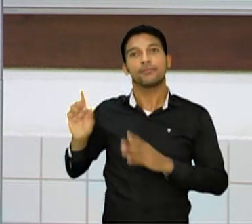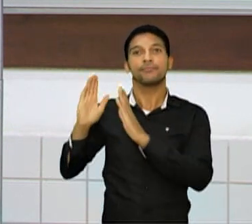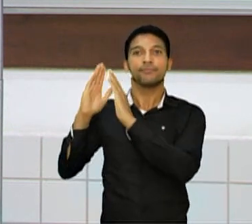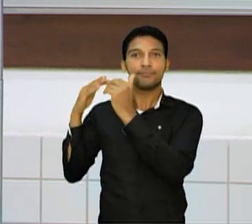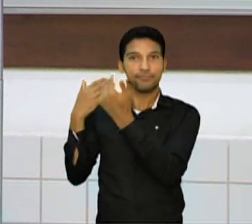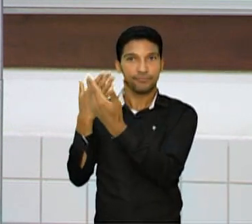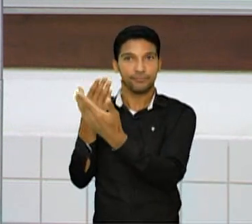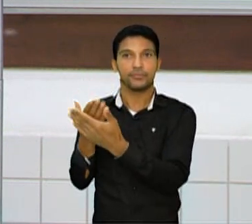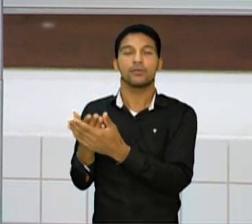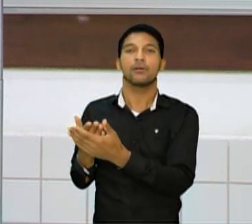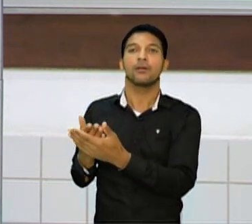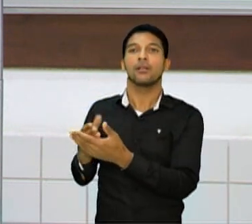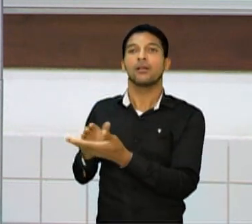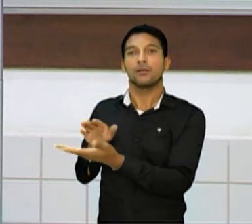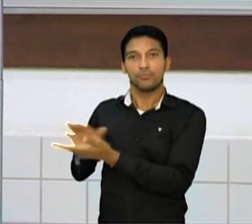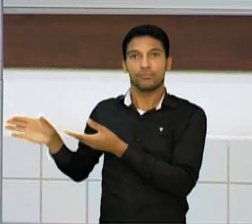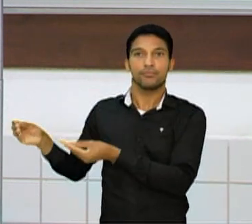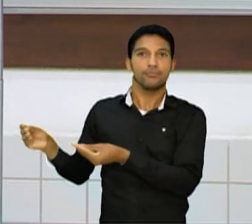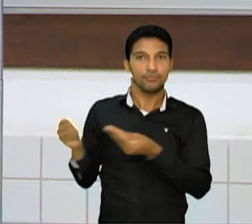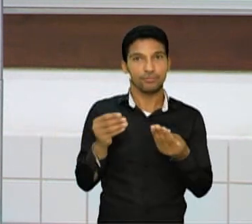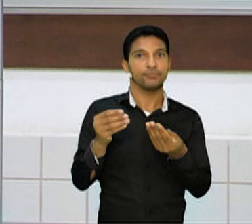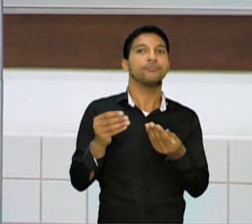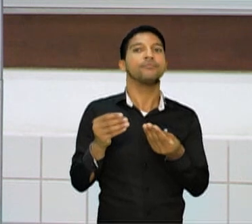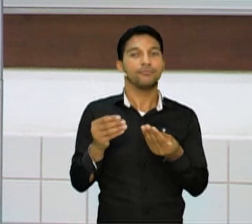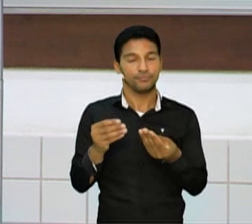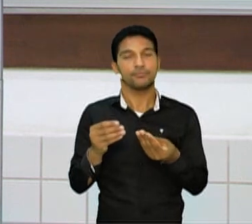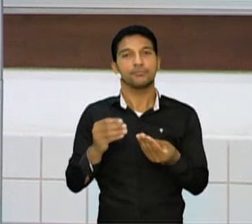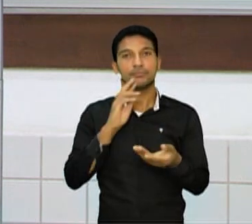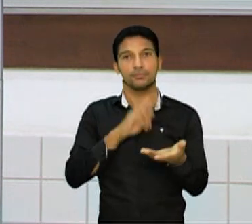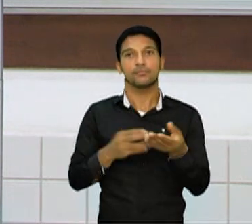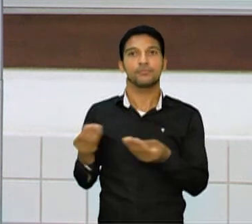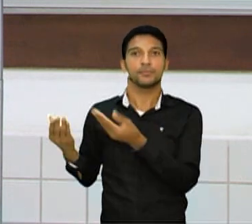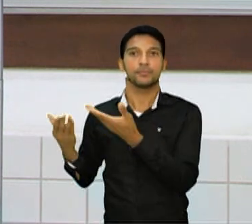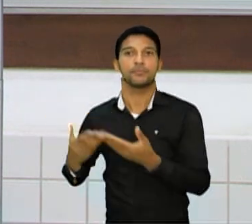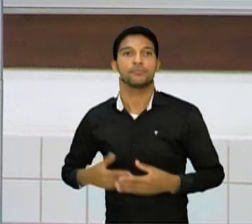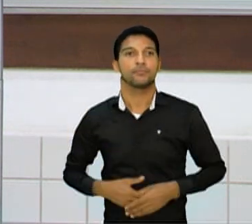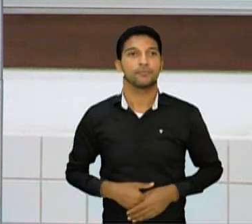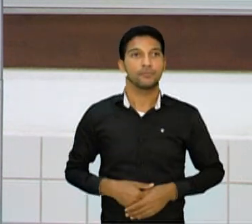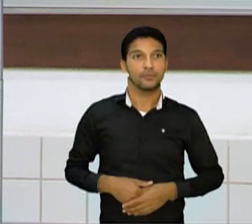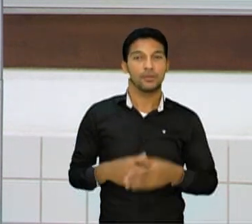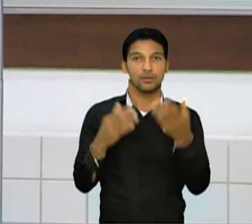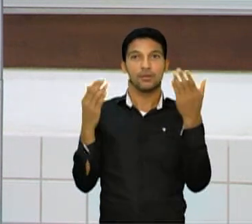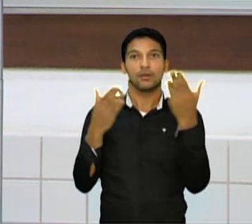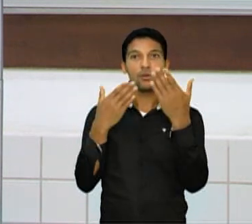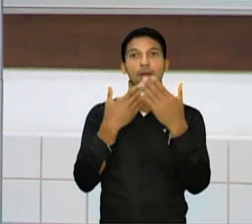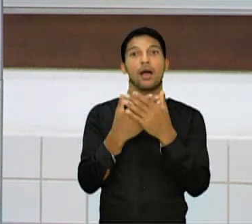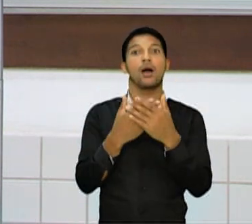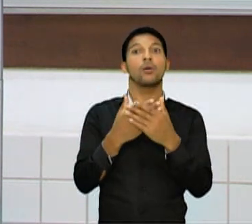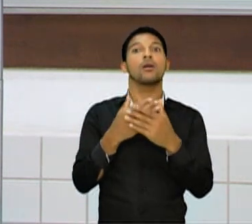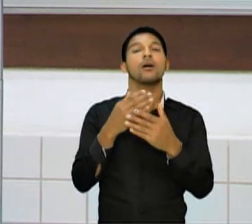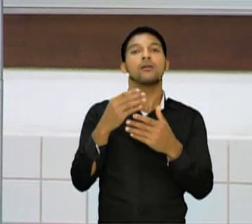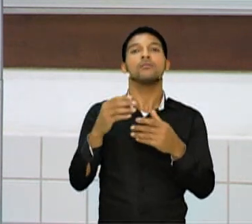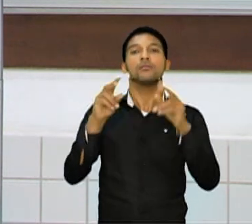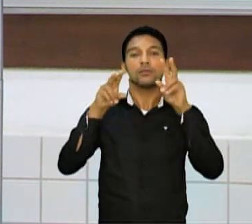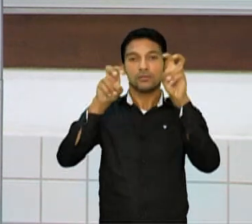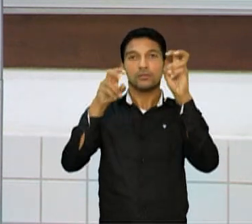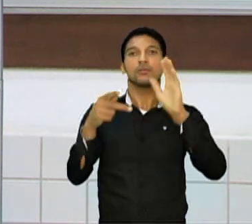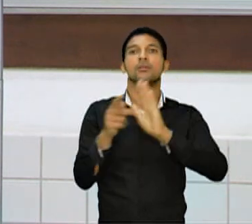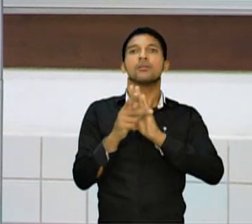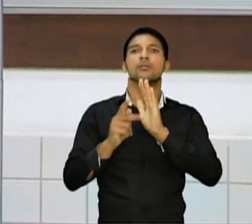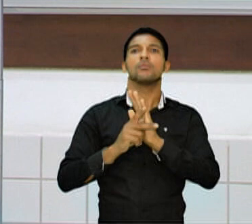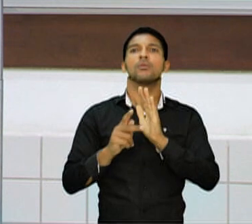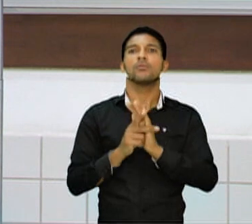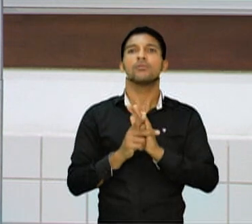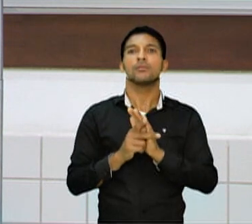com certeza lhe ajudará. Agora vamos à nossa aula de hoje, que vai falar sobre fontes energéticas. Nós vamos fazer